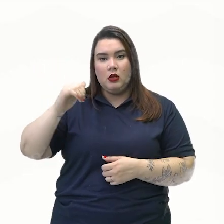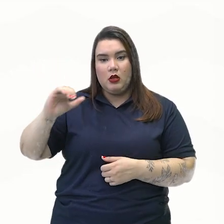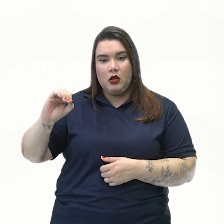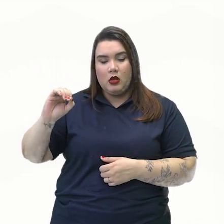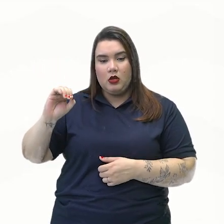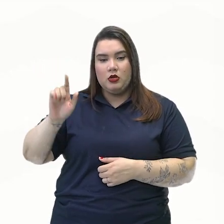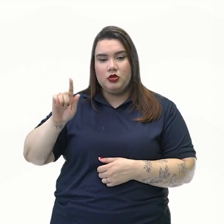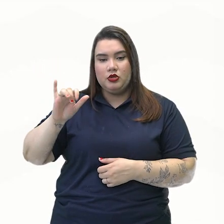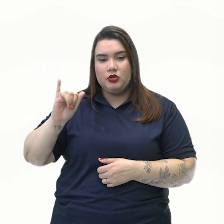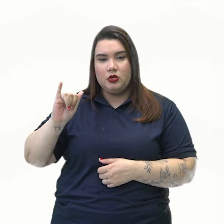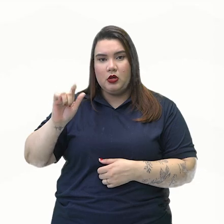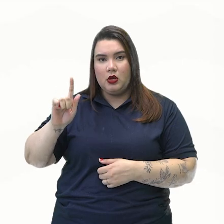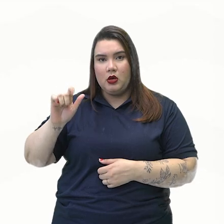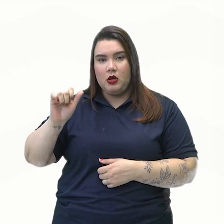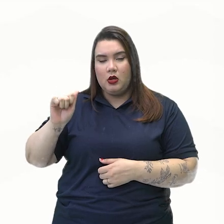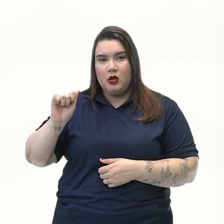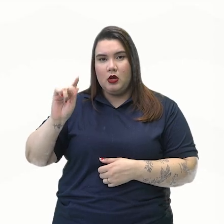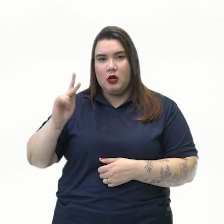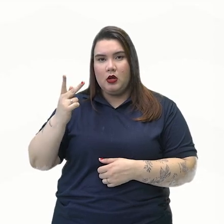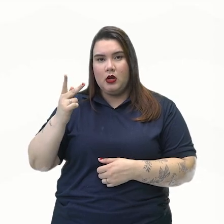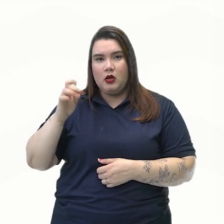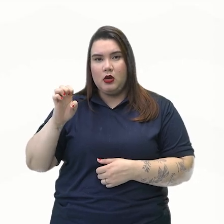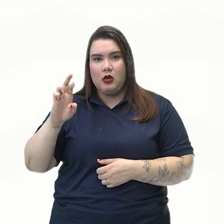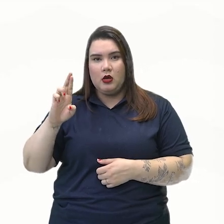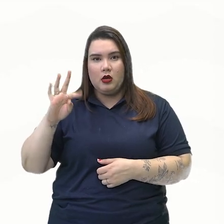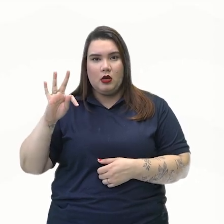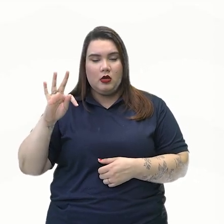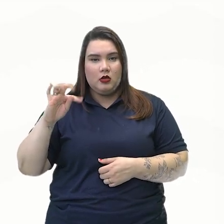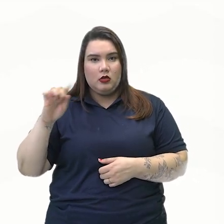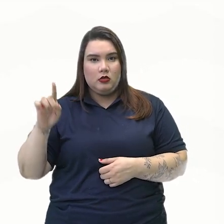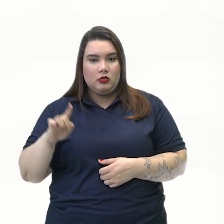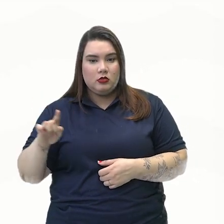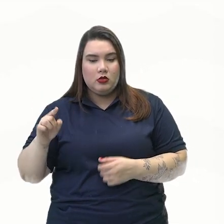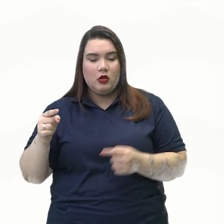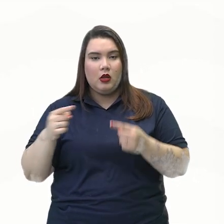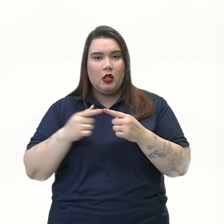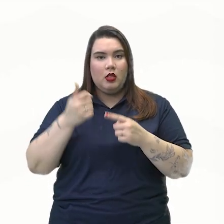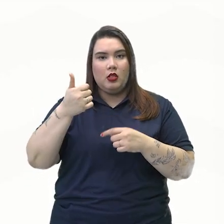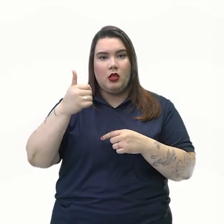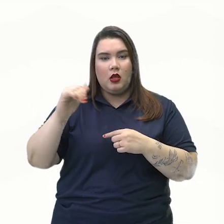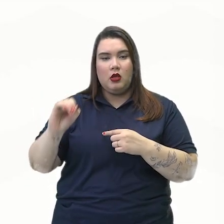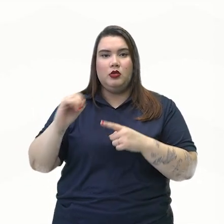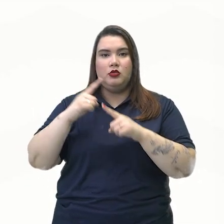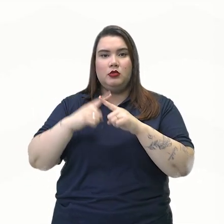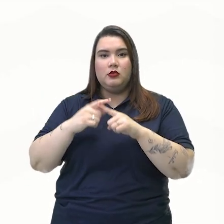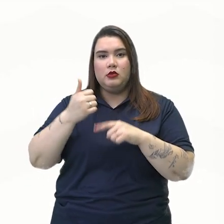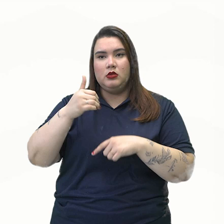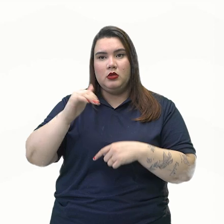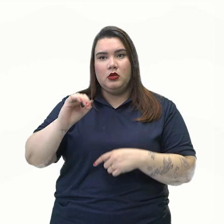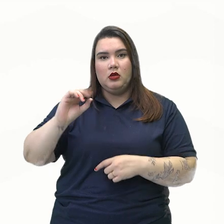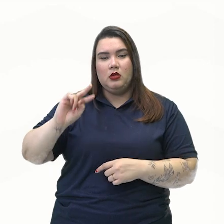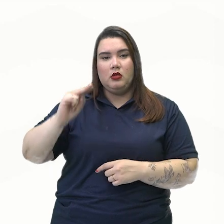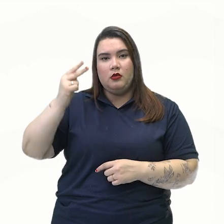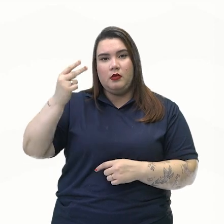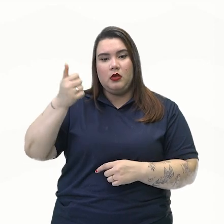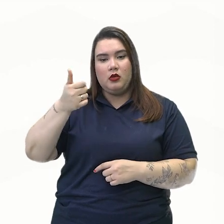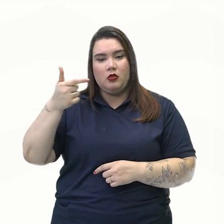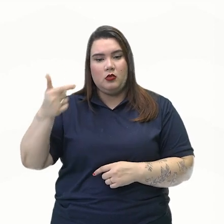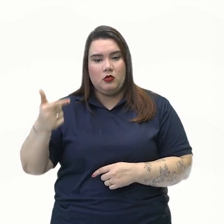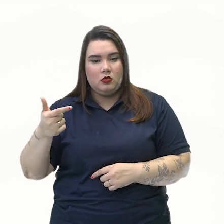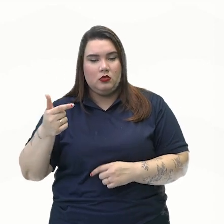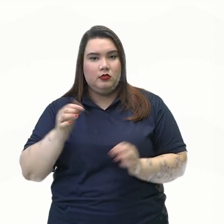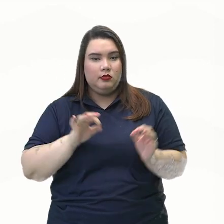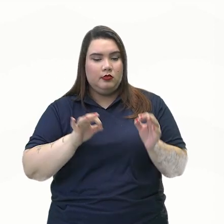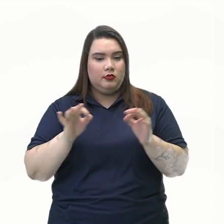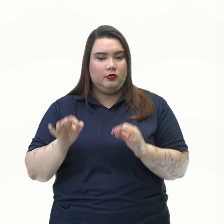GHz, eu estou falando 10 vezes 10 elevado a 12. 1 GHz é 1 vezes 10 elevado a 12.